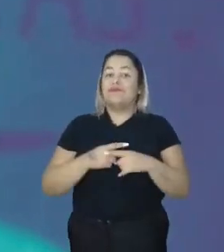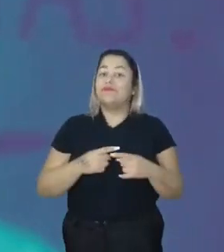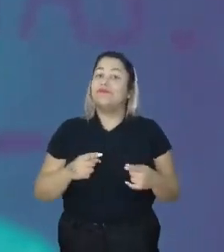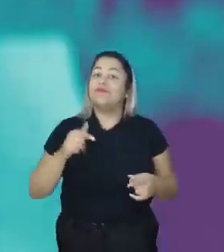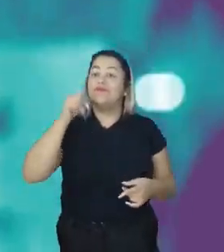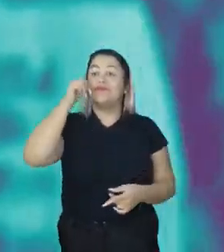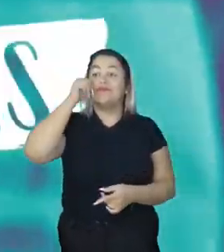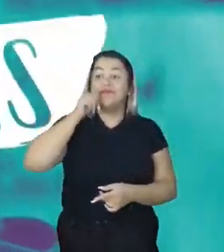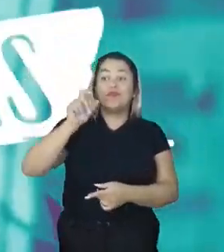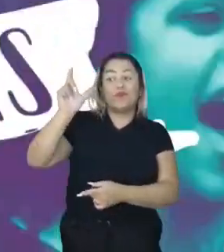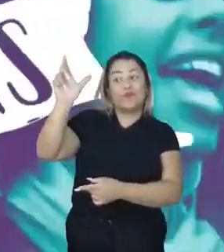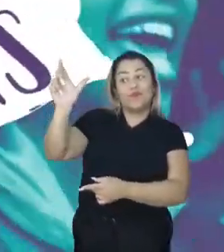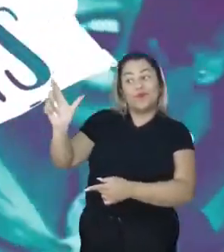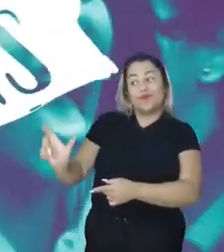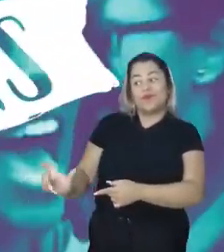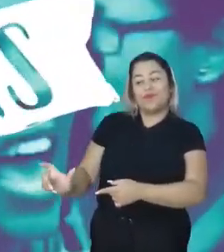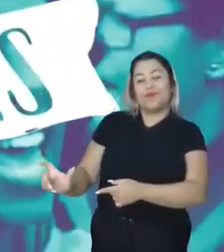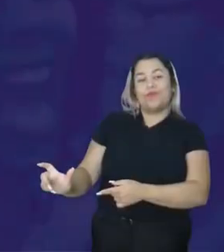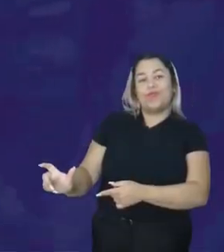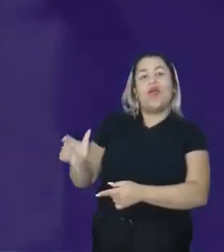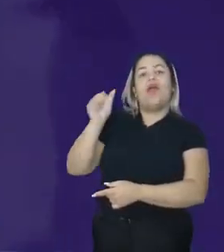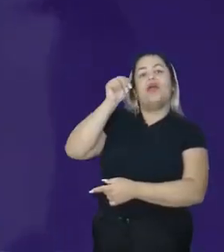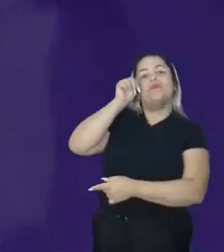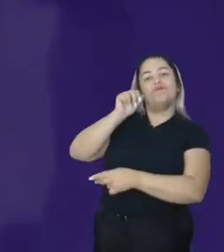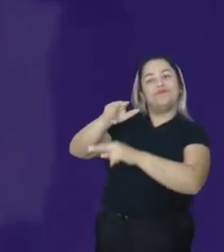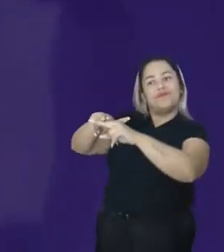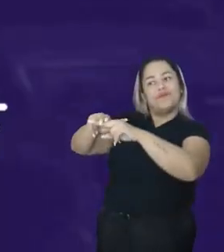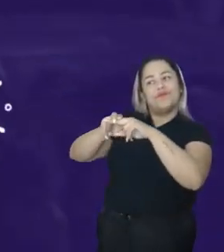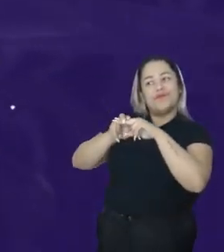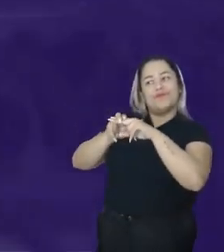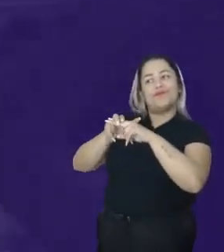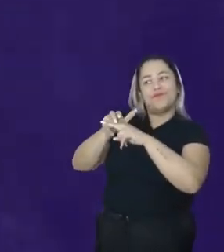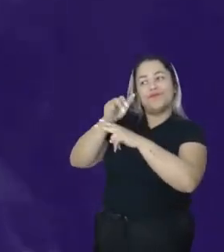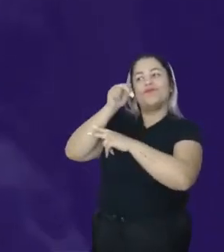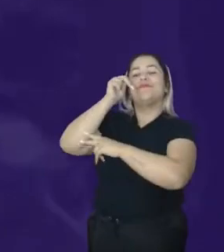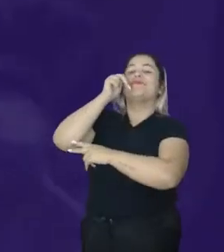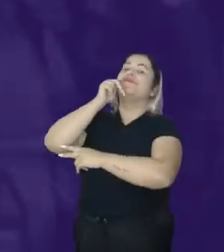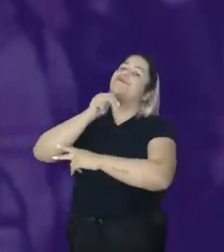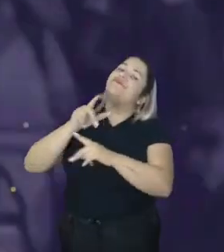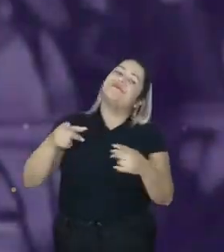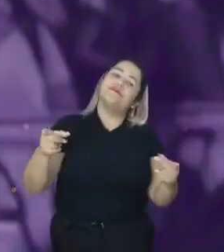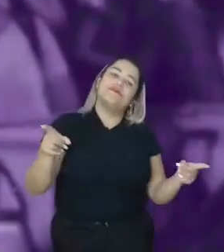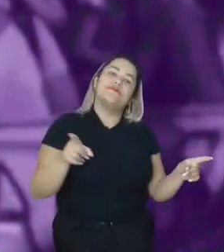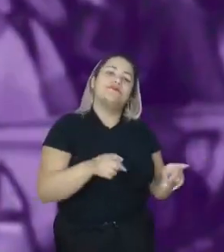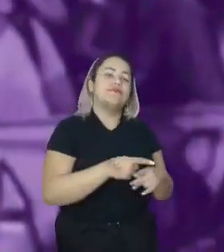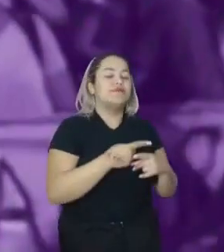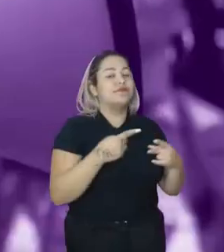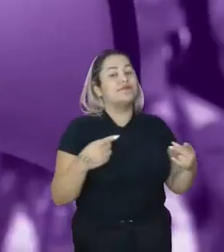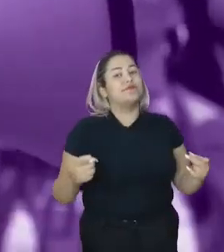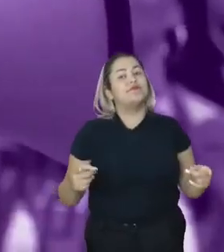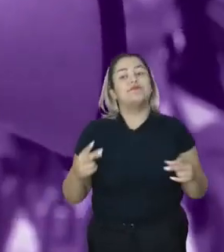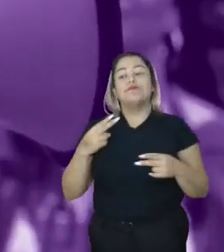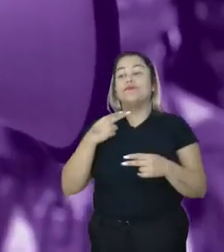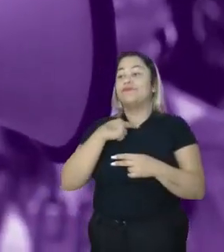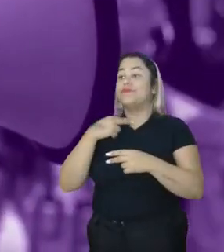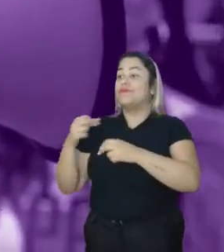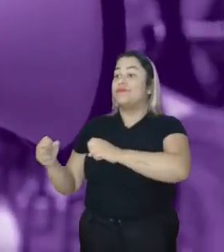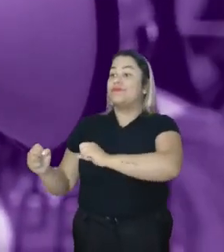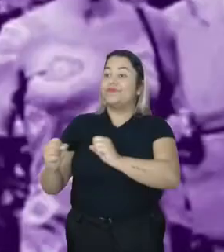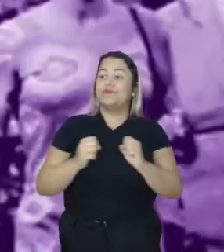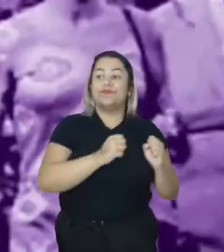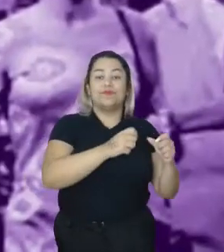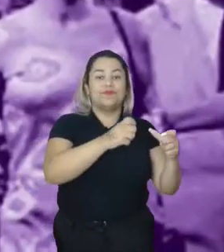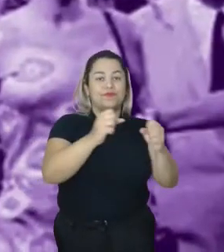Eu sou uma delas São elas por elas Ocupando os